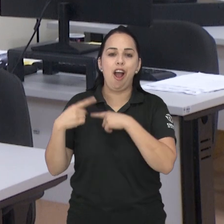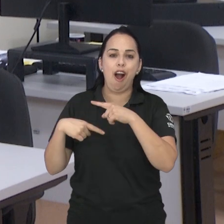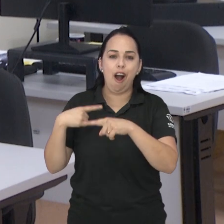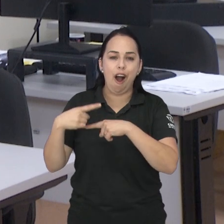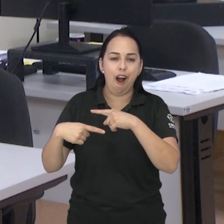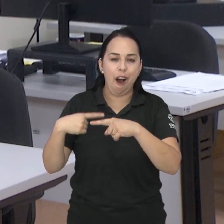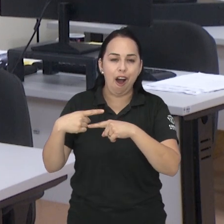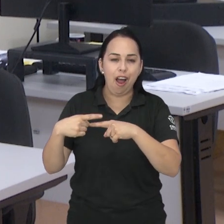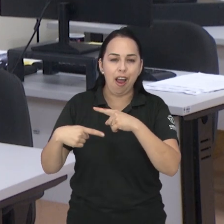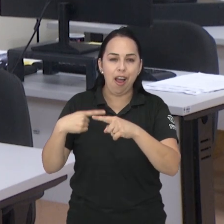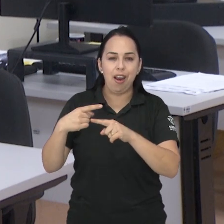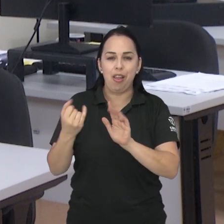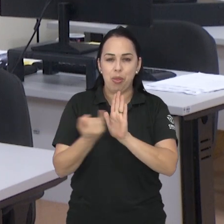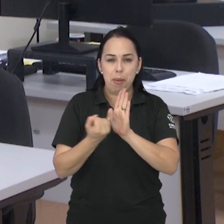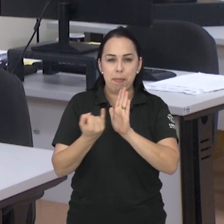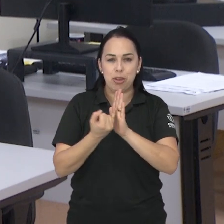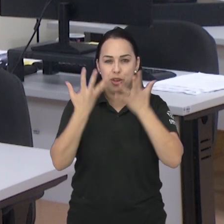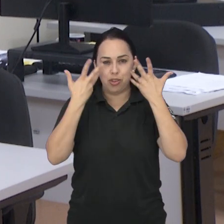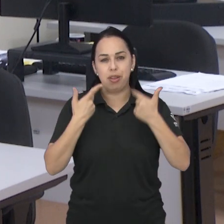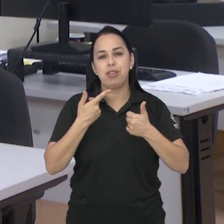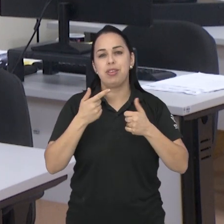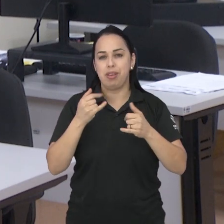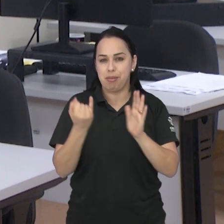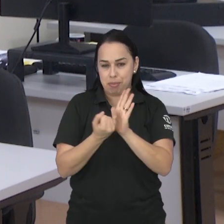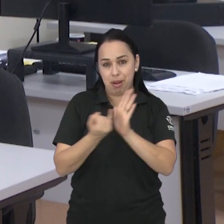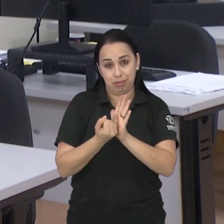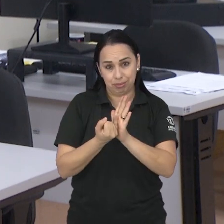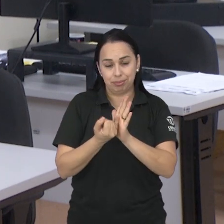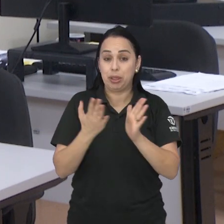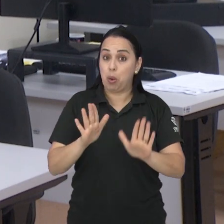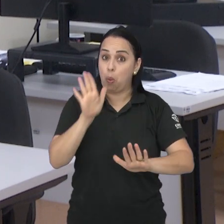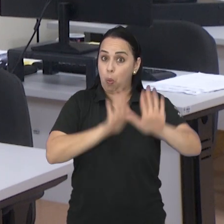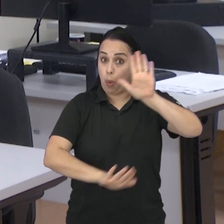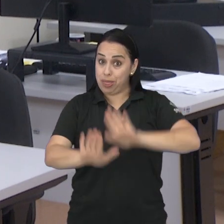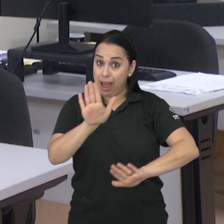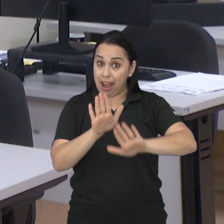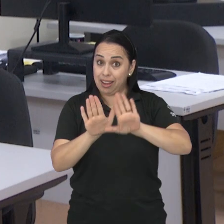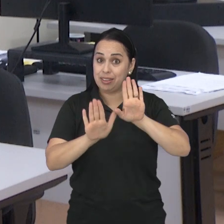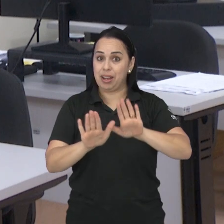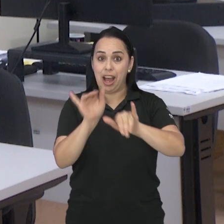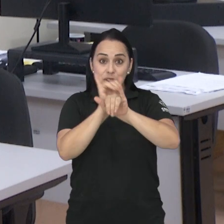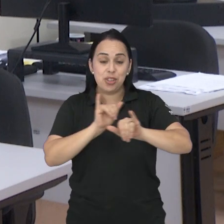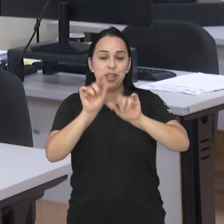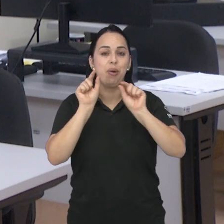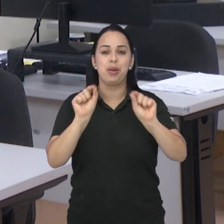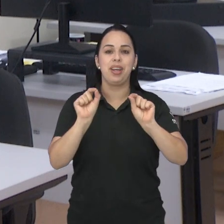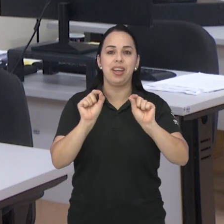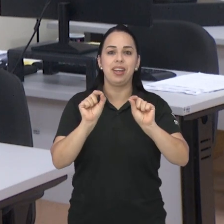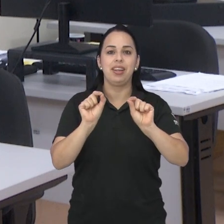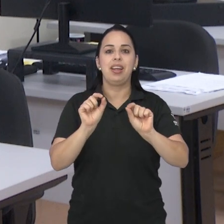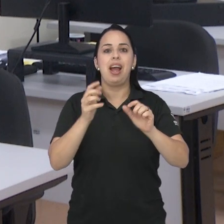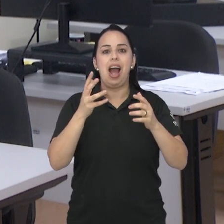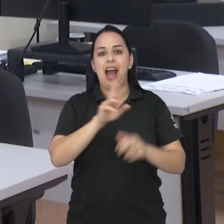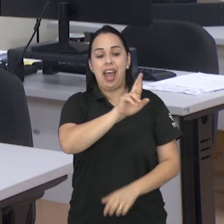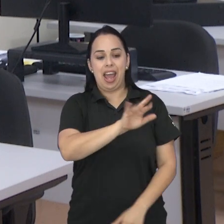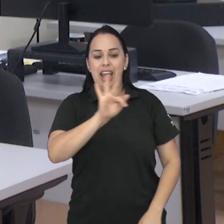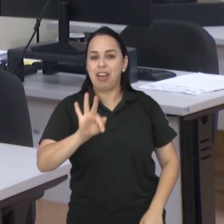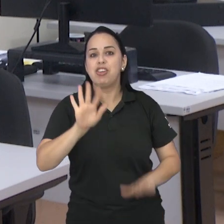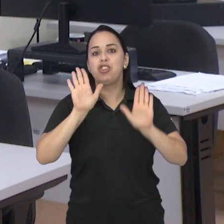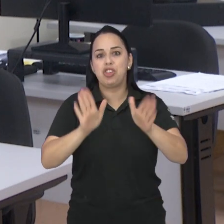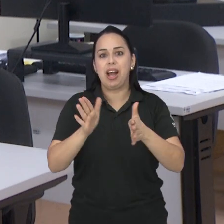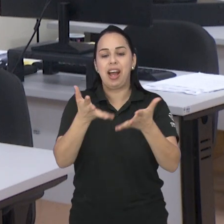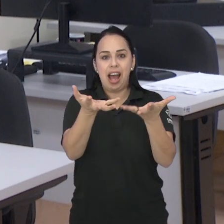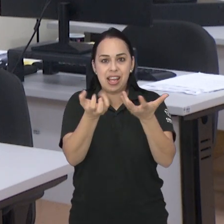fazer a declaração do imposto de renda na última hora? Muito cuidado, viu? A notícia boa é que a Receita Federal começou a receber